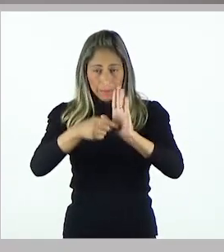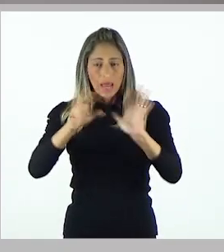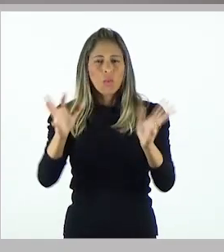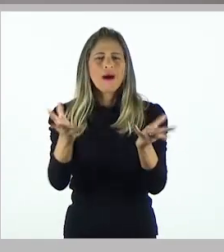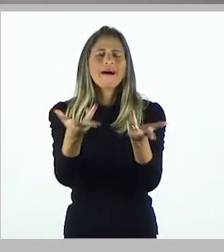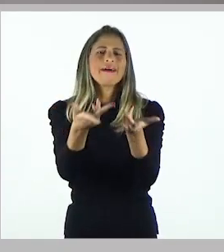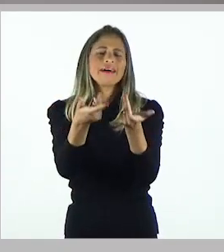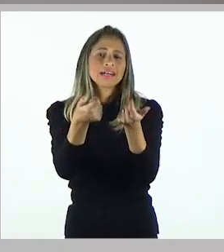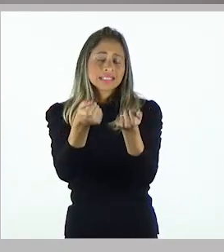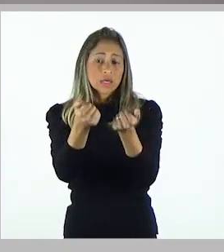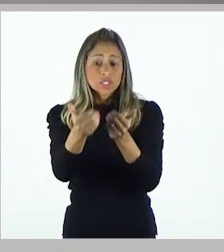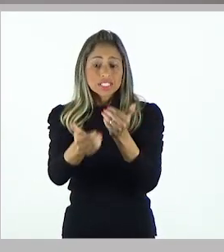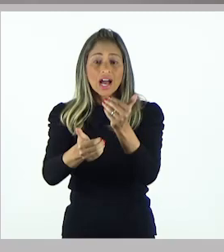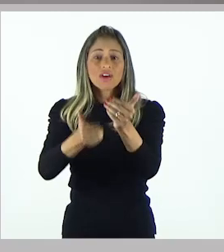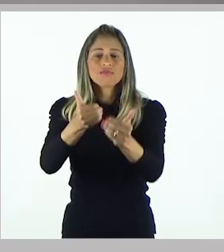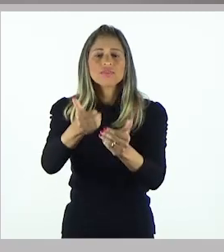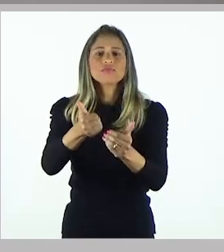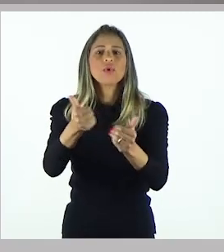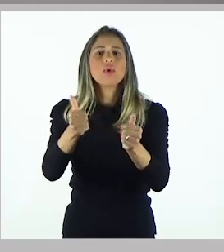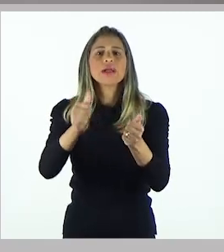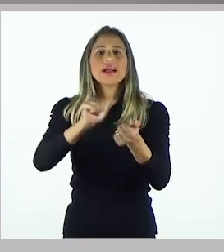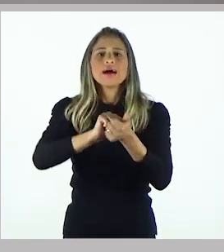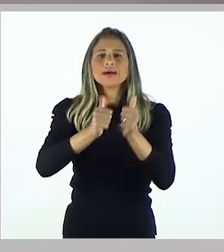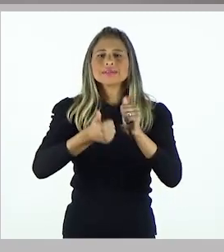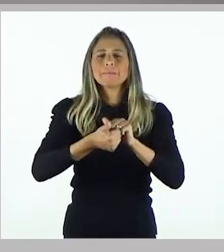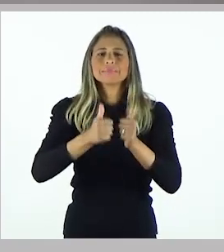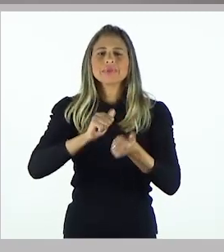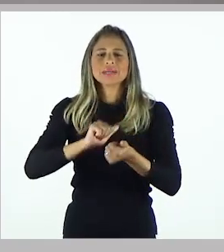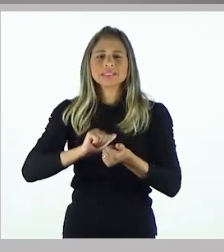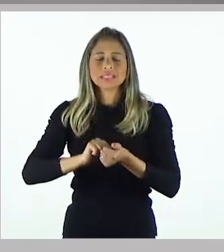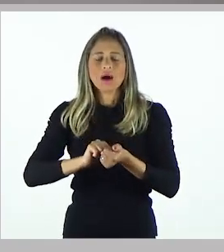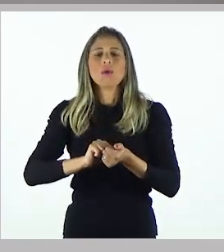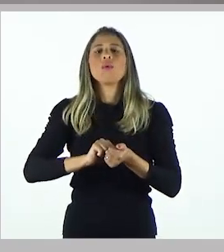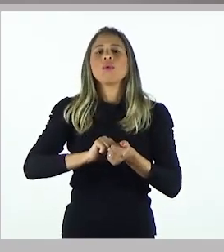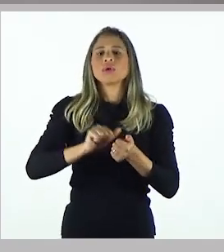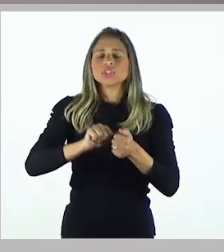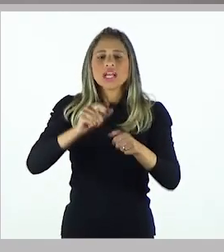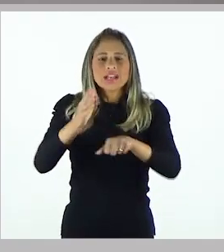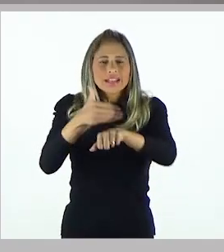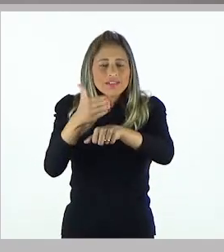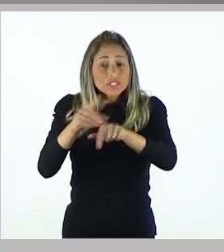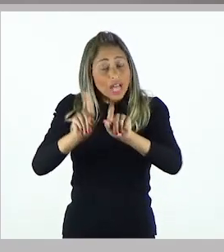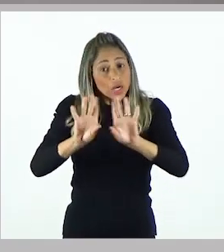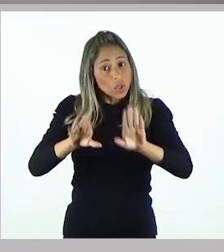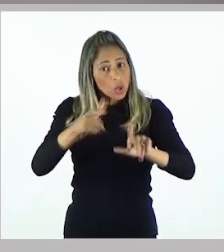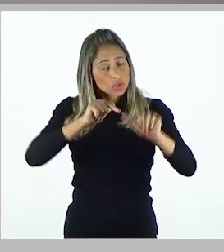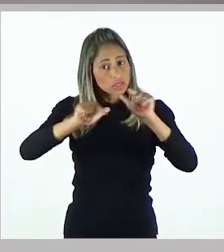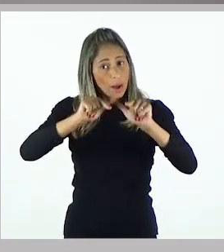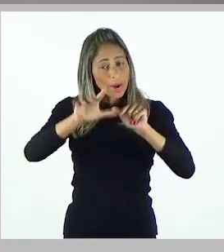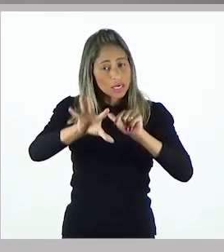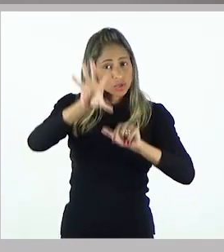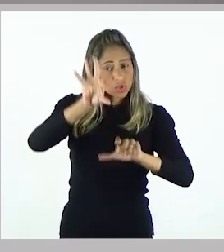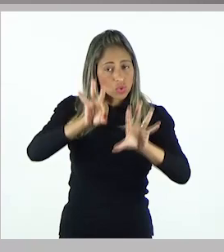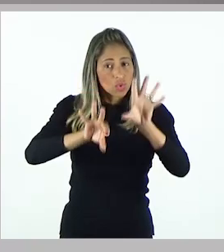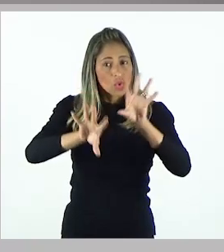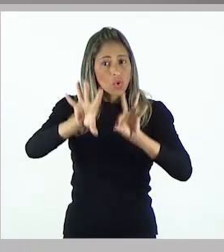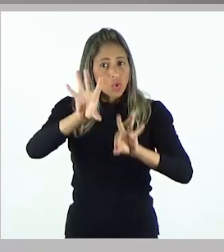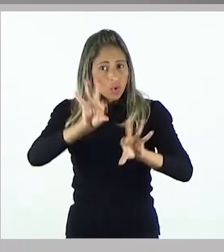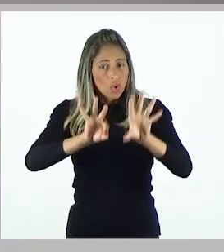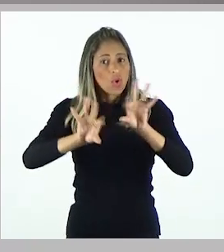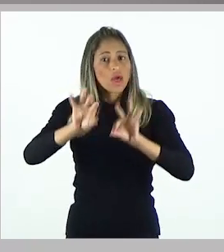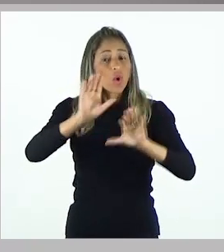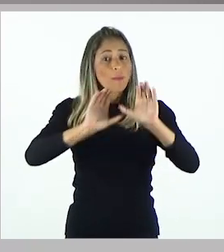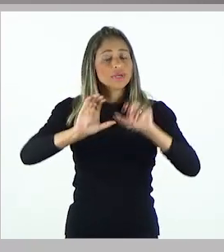Definidos pela qualidade, o desafio foi adequar os títulos aos ODS, já que o nosso trabalho de seleção anual de